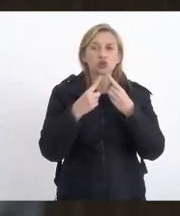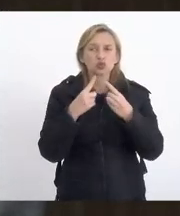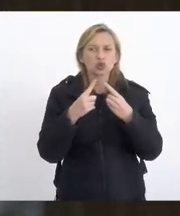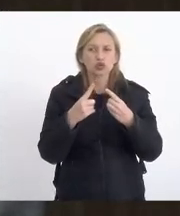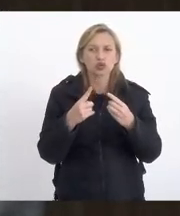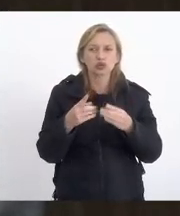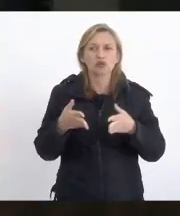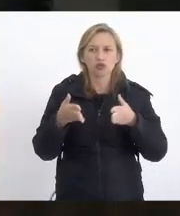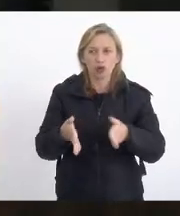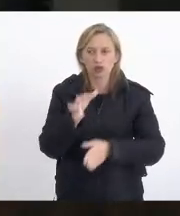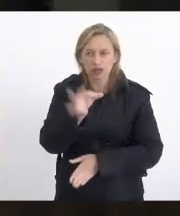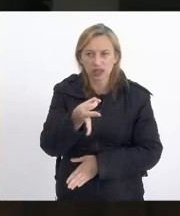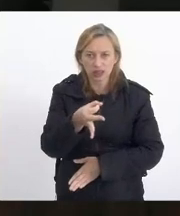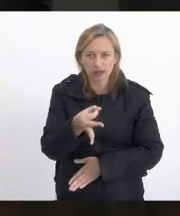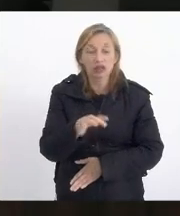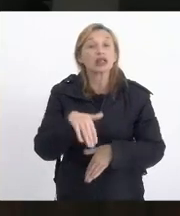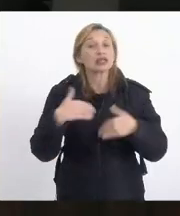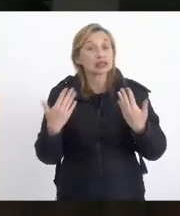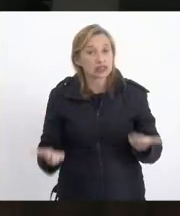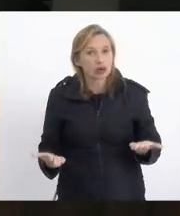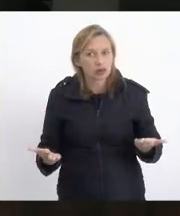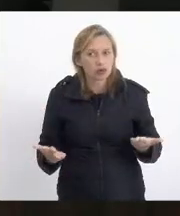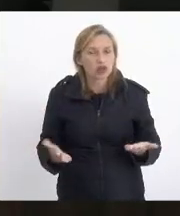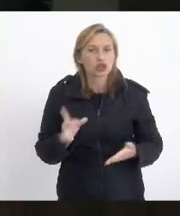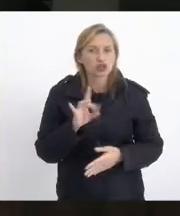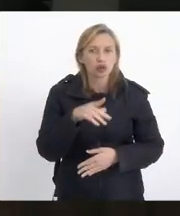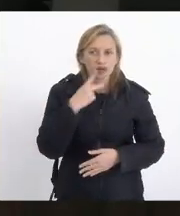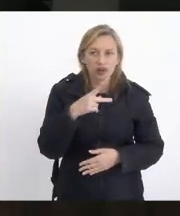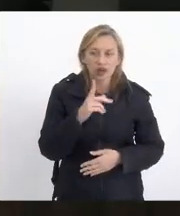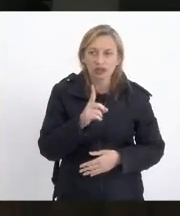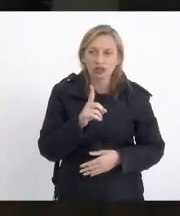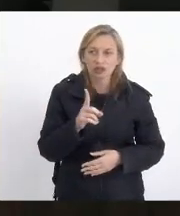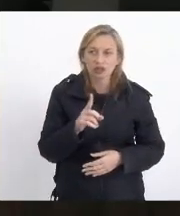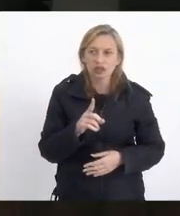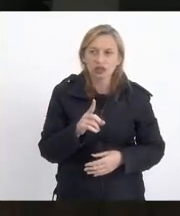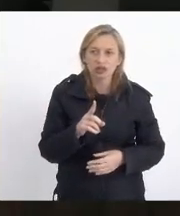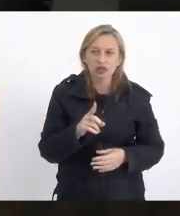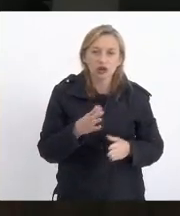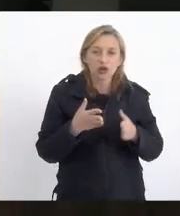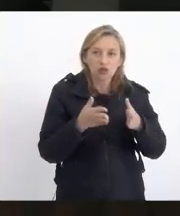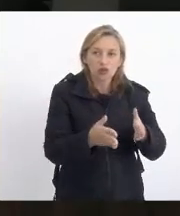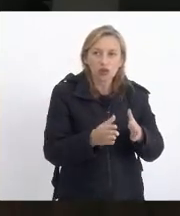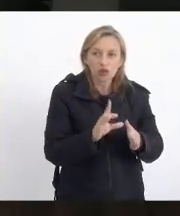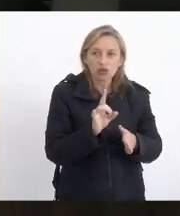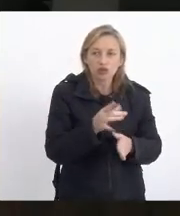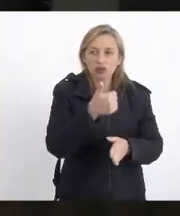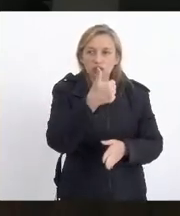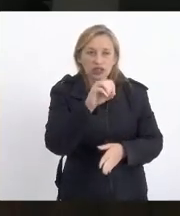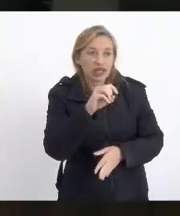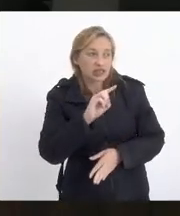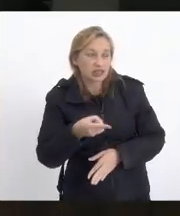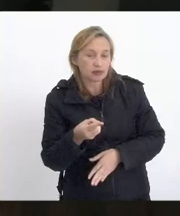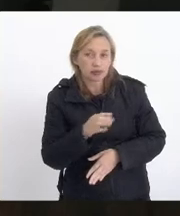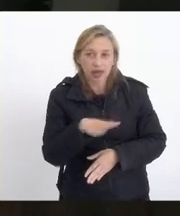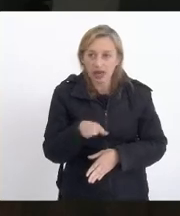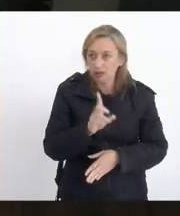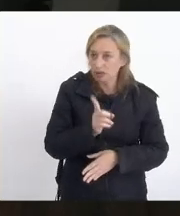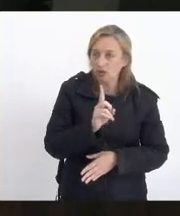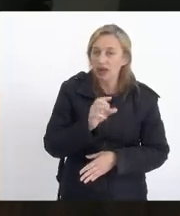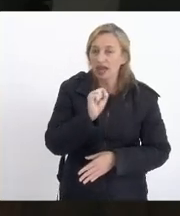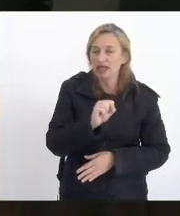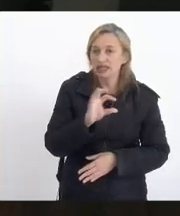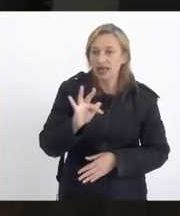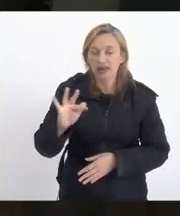matéria específica. Então, é só para dizer que nós não estamos tratando especificamente dos 10,5. O STF